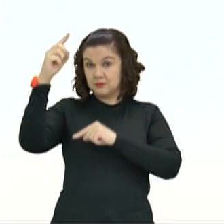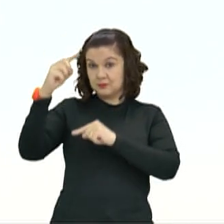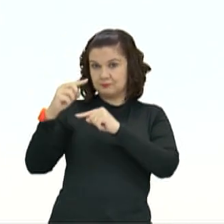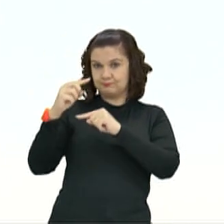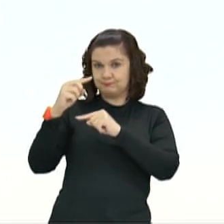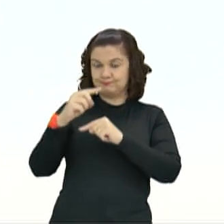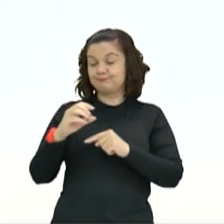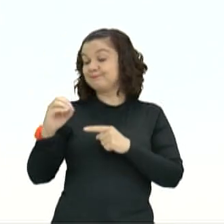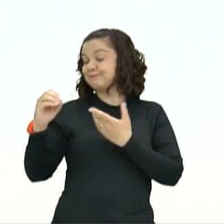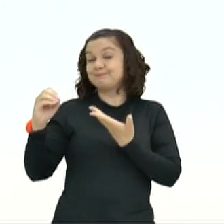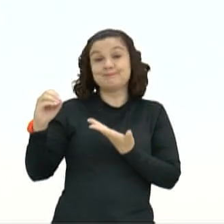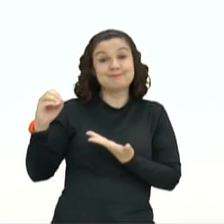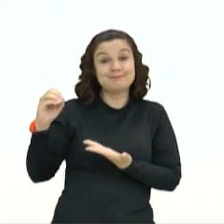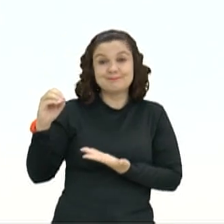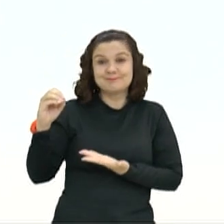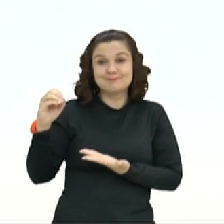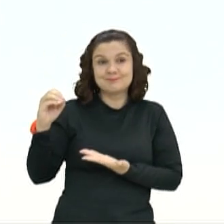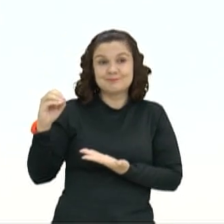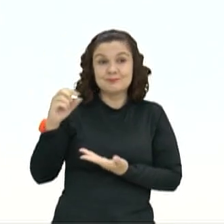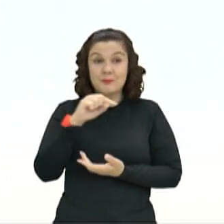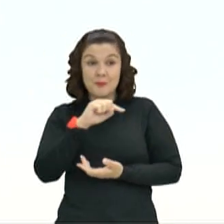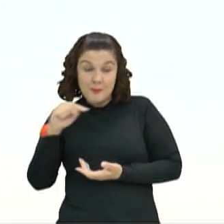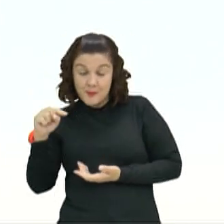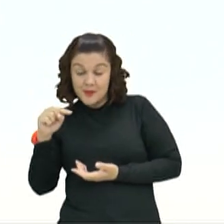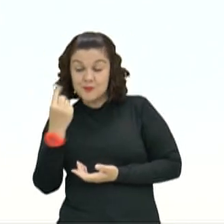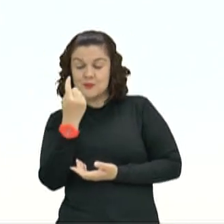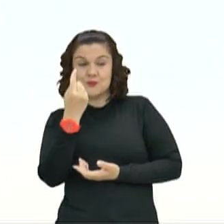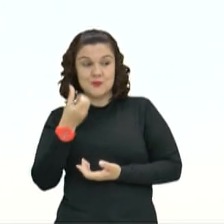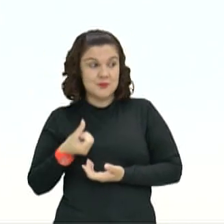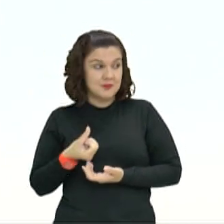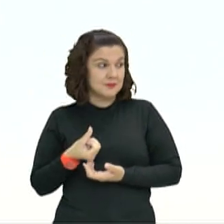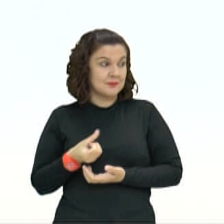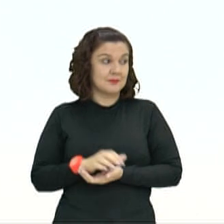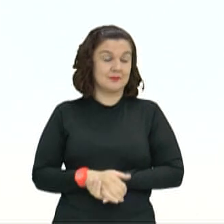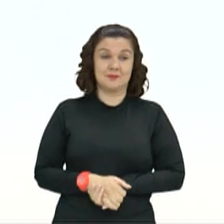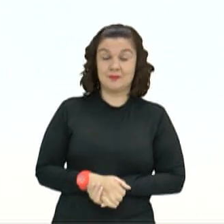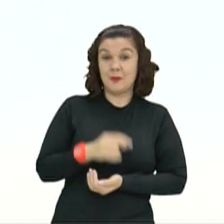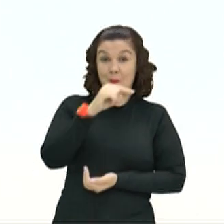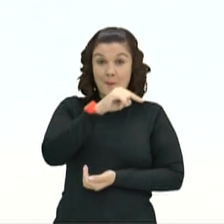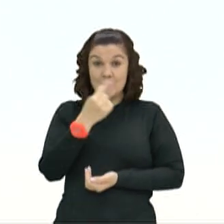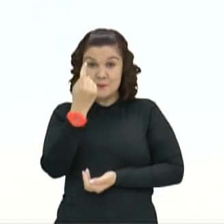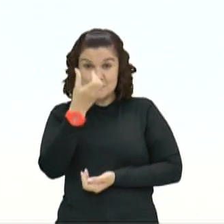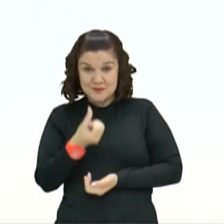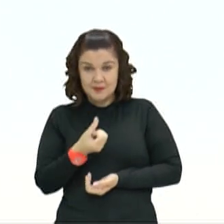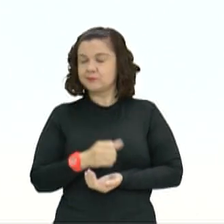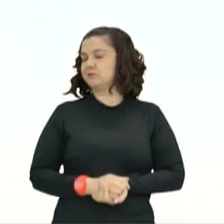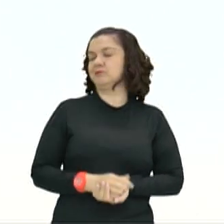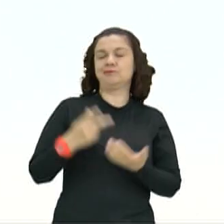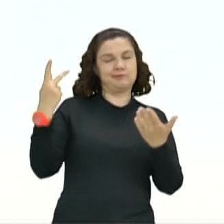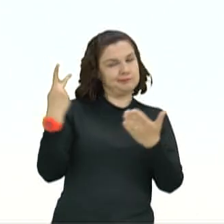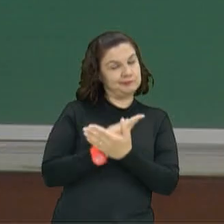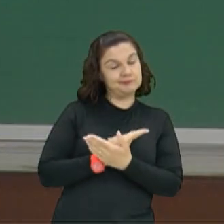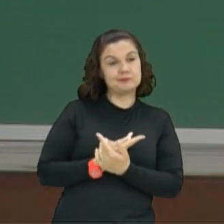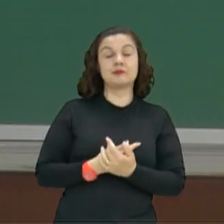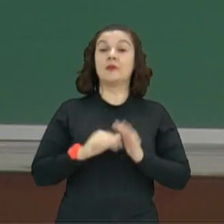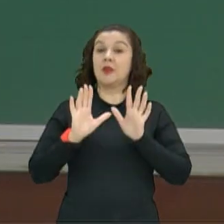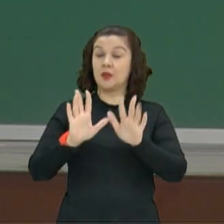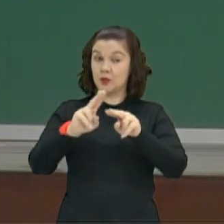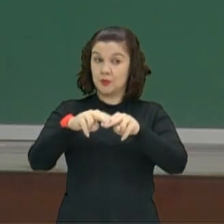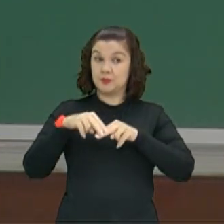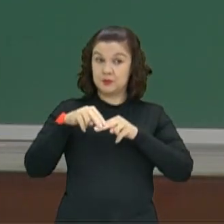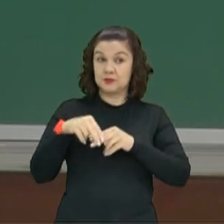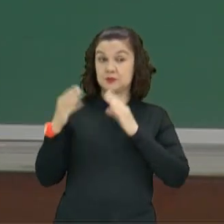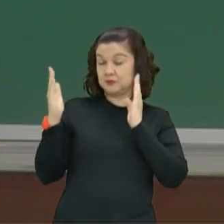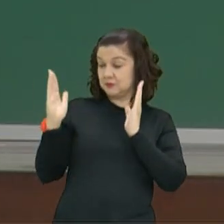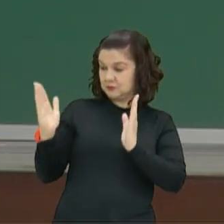maior que zero? Olha o que aconteceu. Deu menos 1/6. Menos 1/6 é maior que zero? Não, isso é falso. Portanto, o que